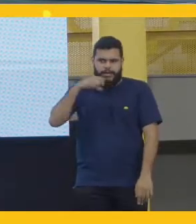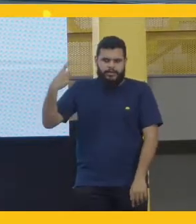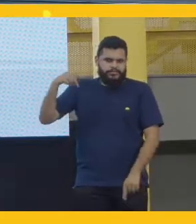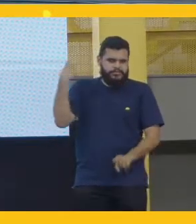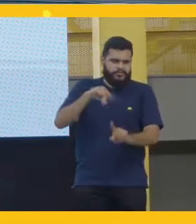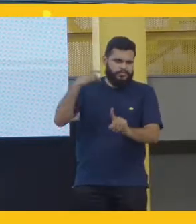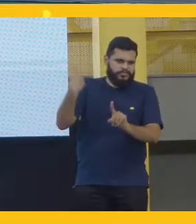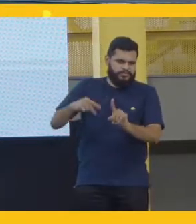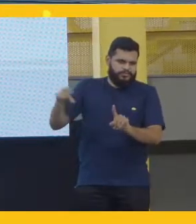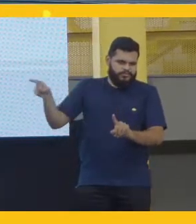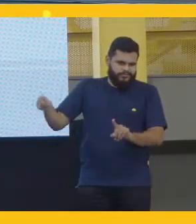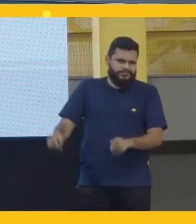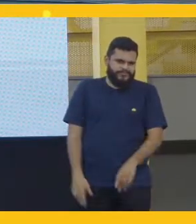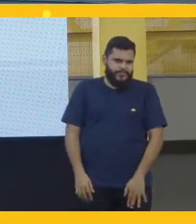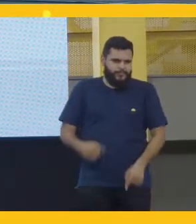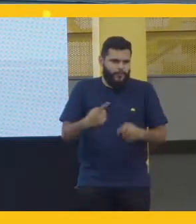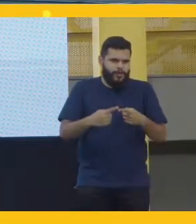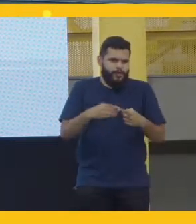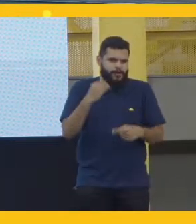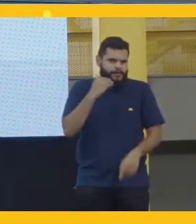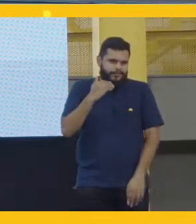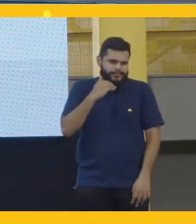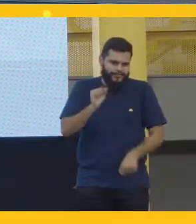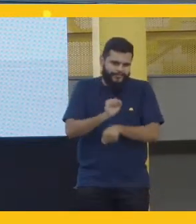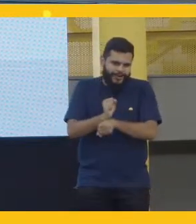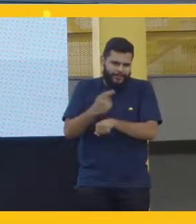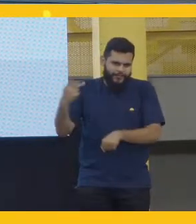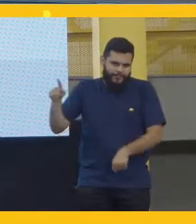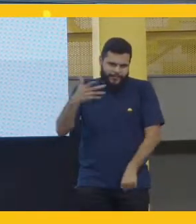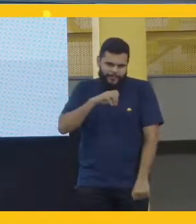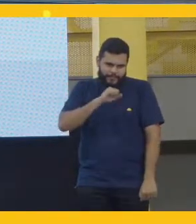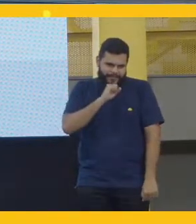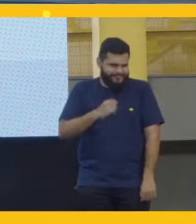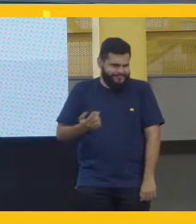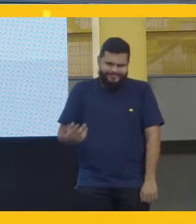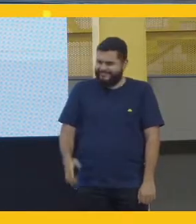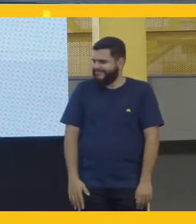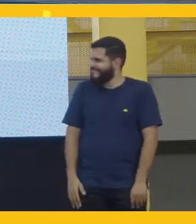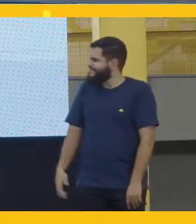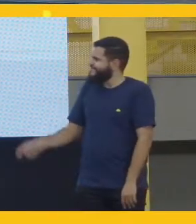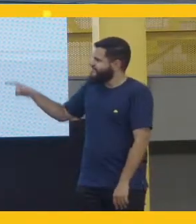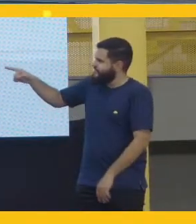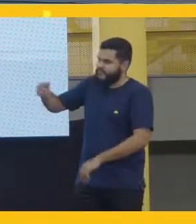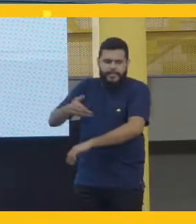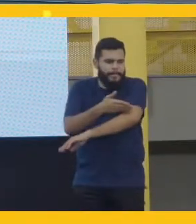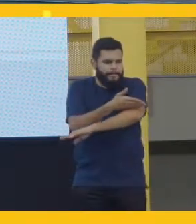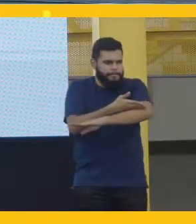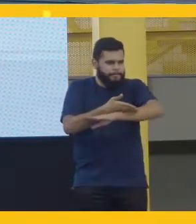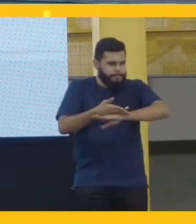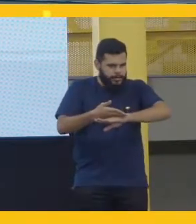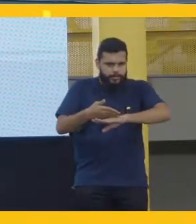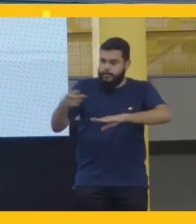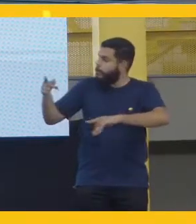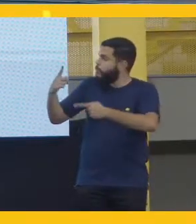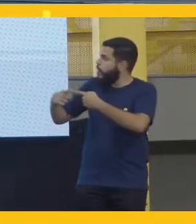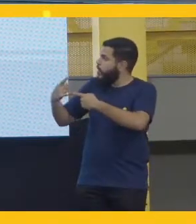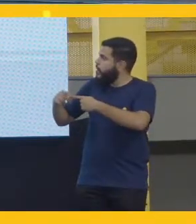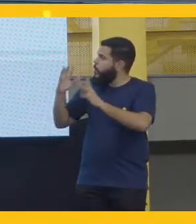interessante. As coisas brancas, a gente chama de branca, porque ela reflete todas as cores.